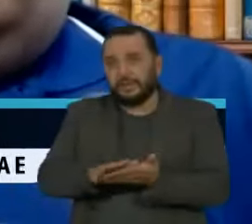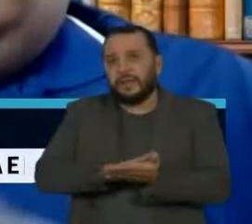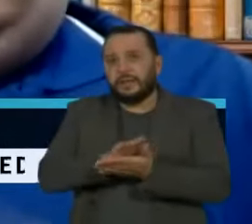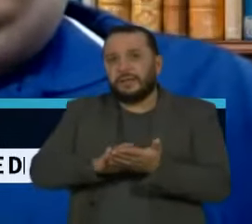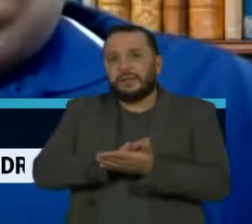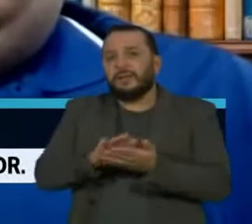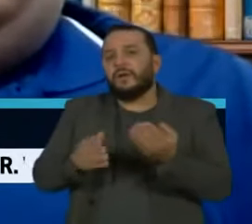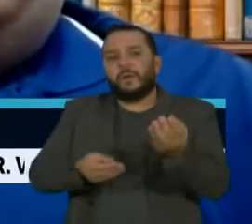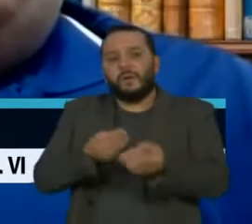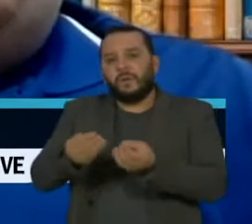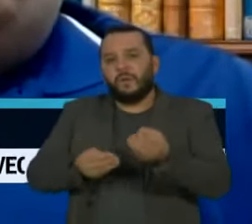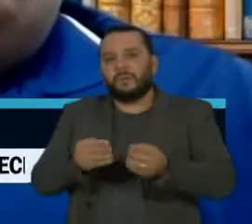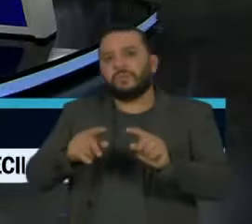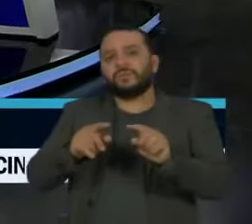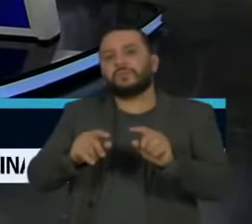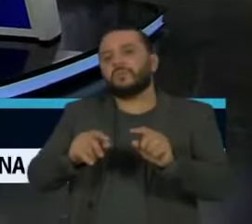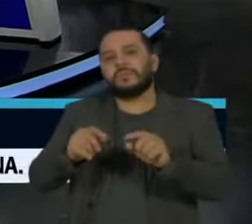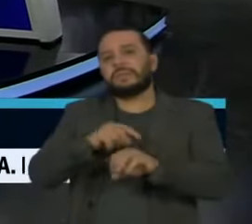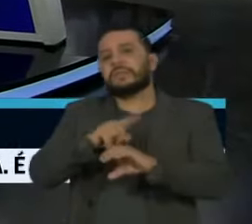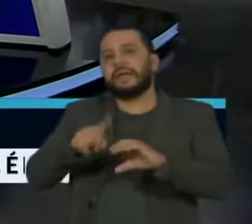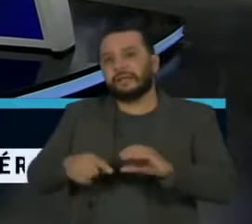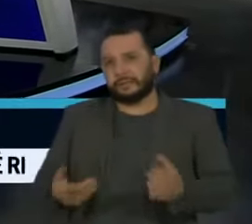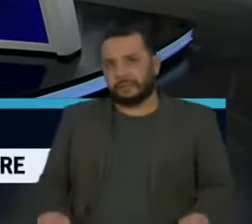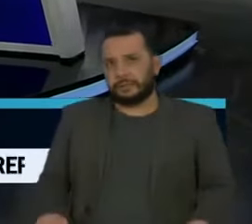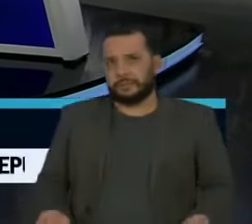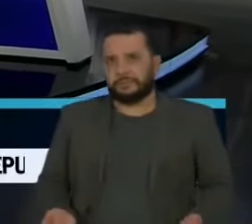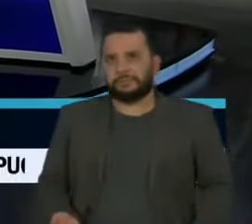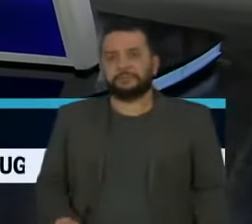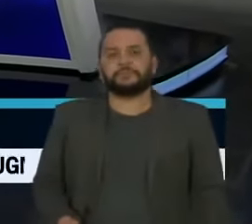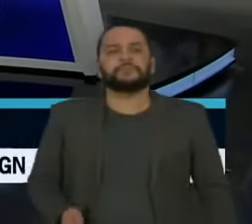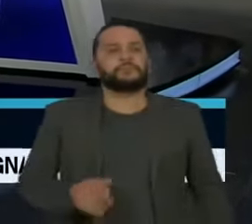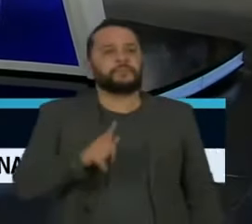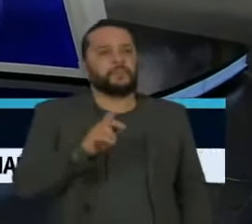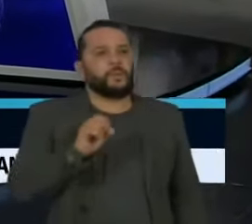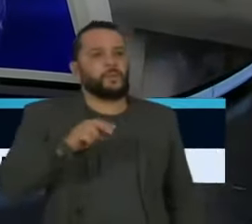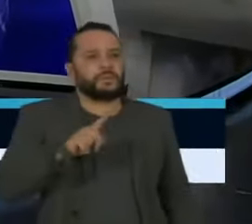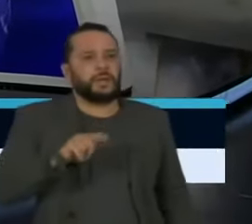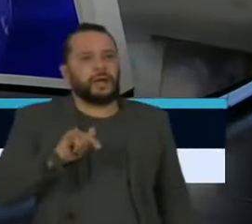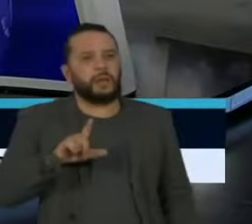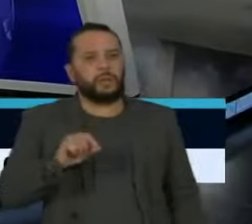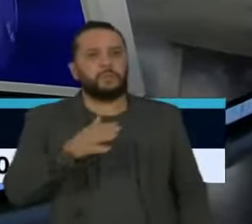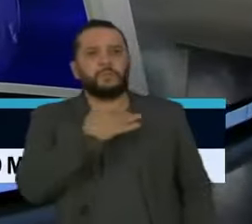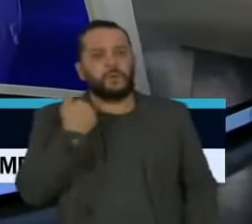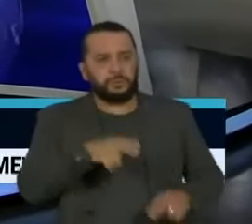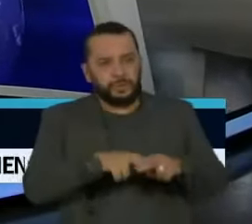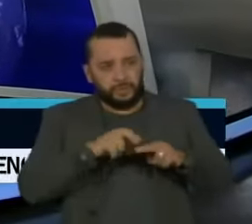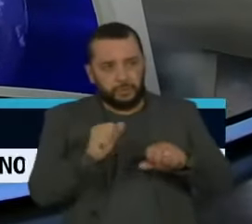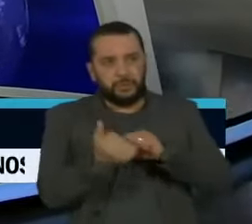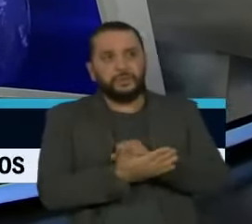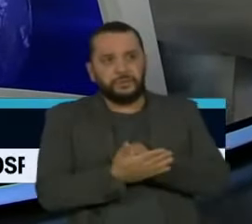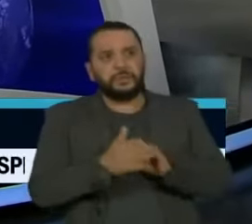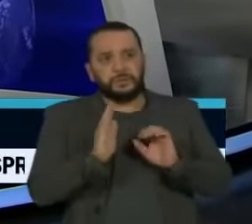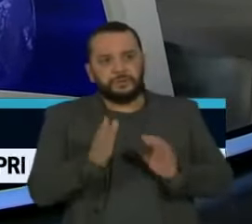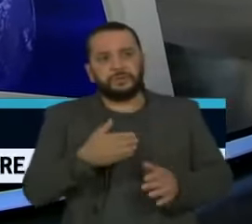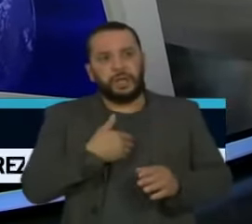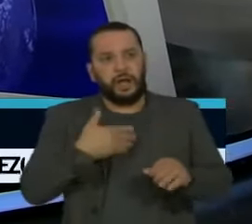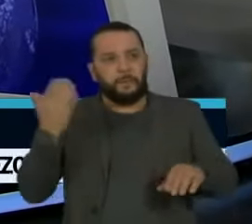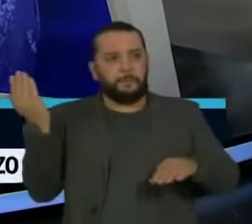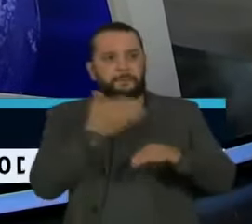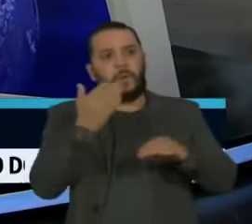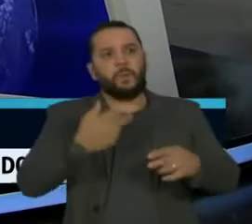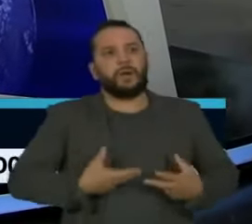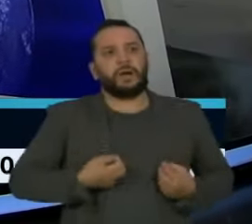que diz a ciência. Bom, doutor Gonzalo, as mortes causadas pelo novo coronavírus conseguiram superar as mortes por